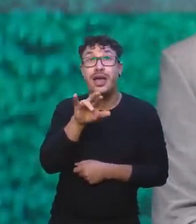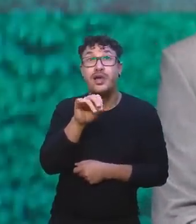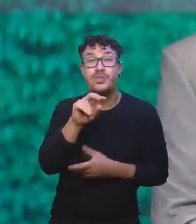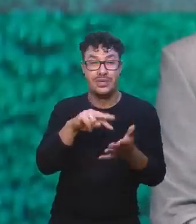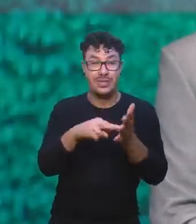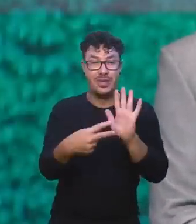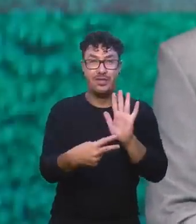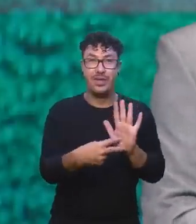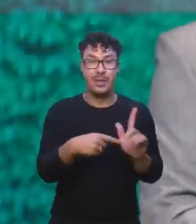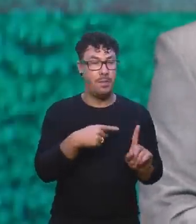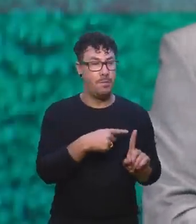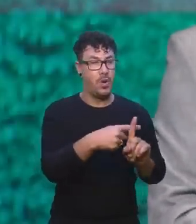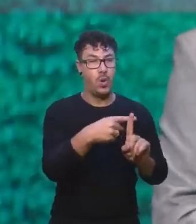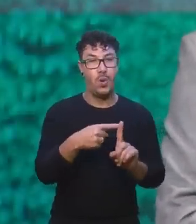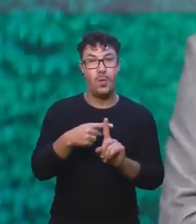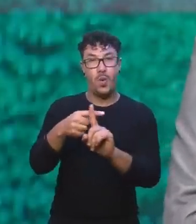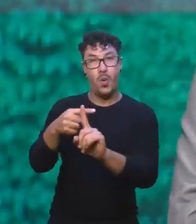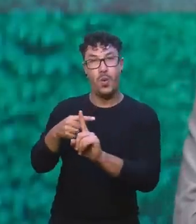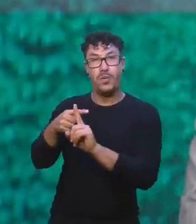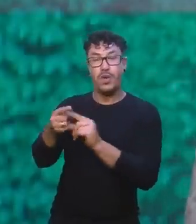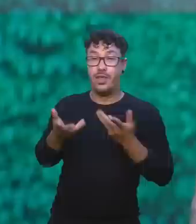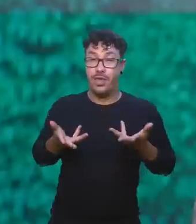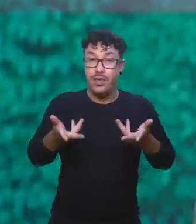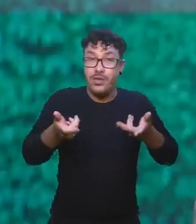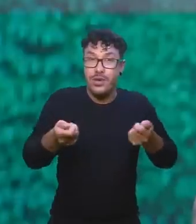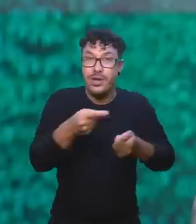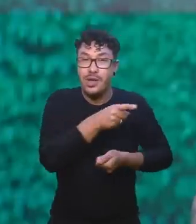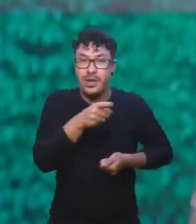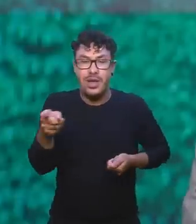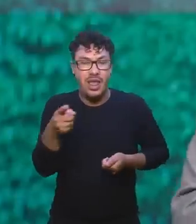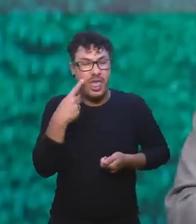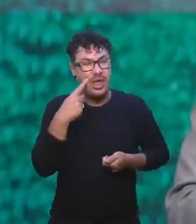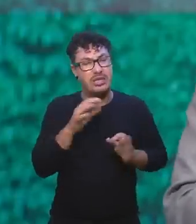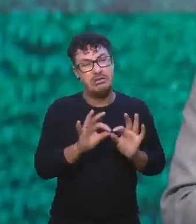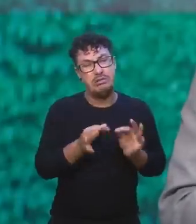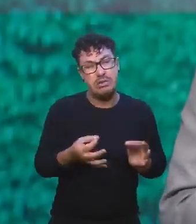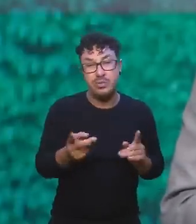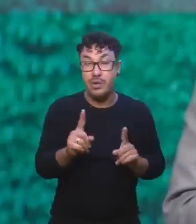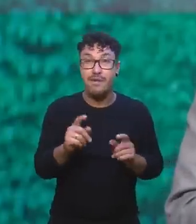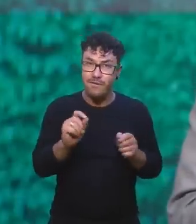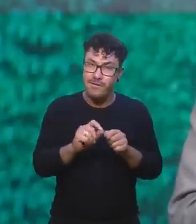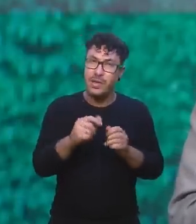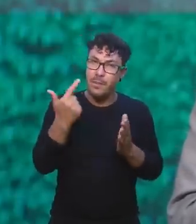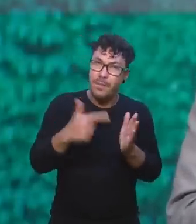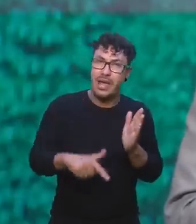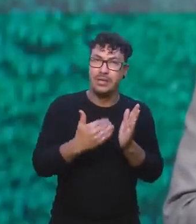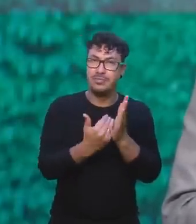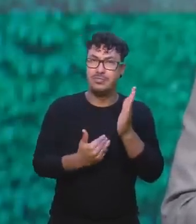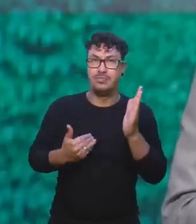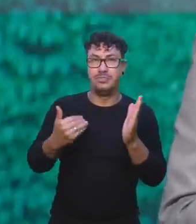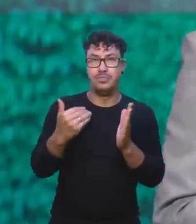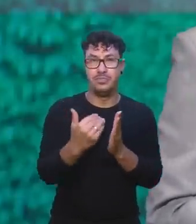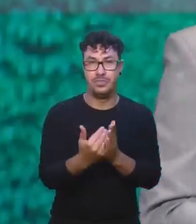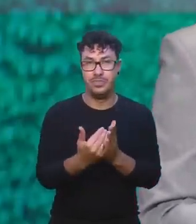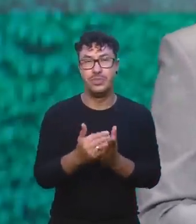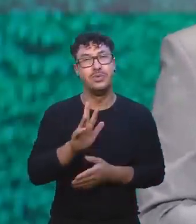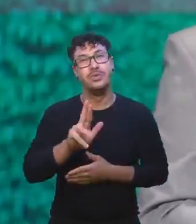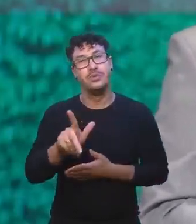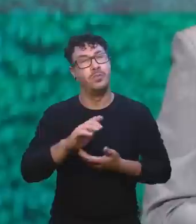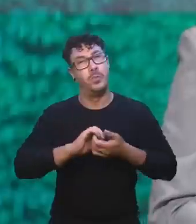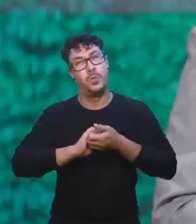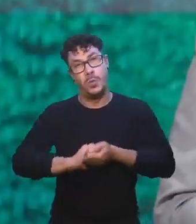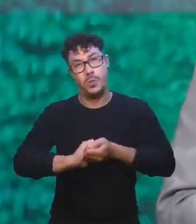pessoas, fazer mais, muitas vezes, do que os outros esperam, não para que eles nos aplaudam, nos